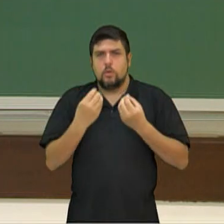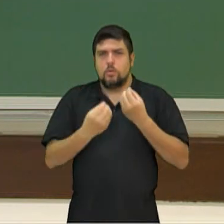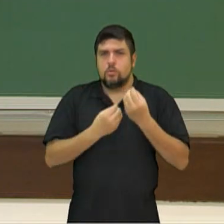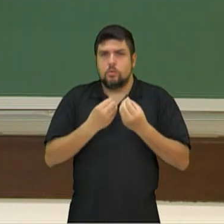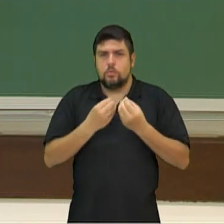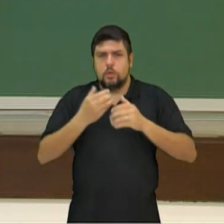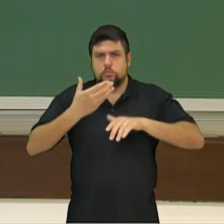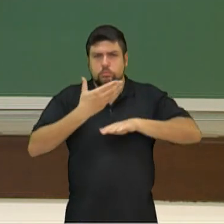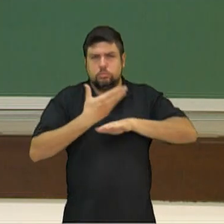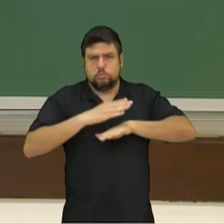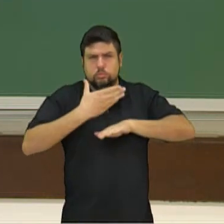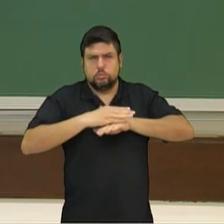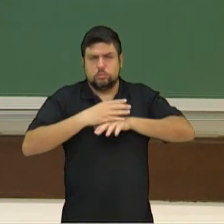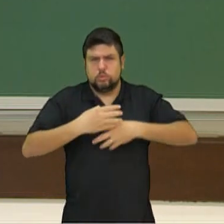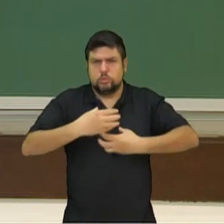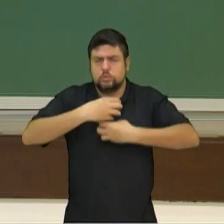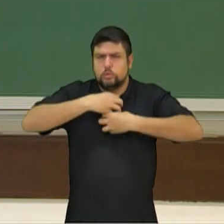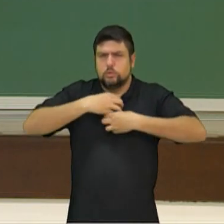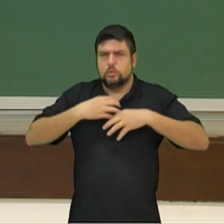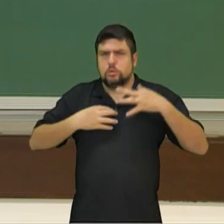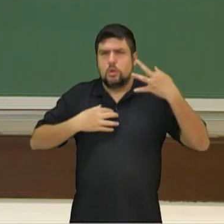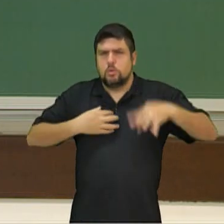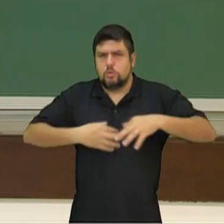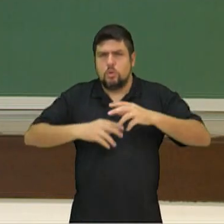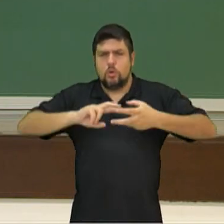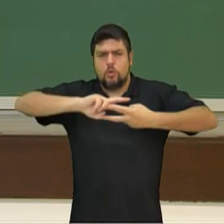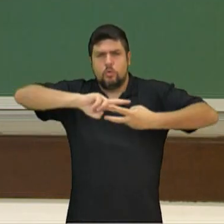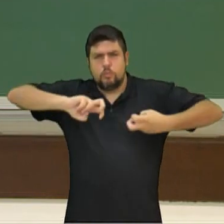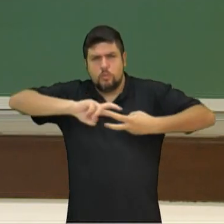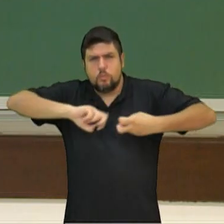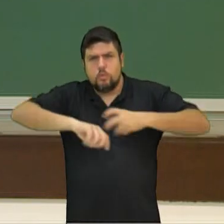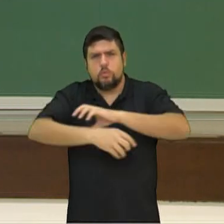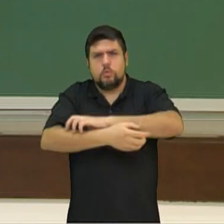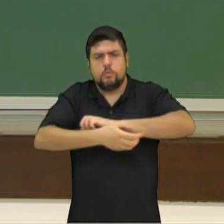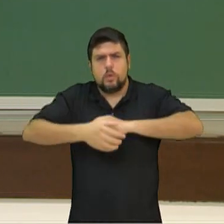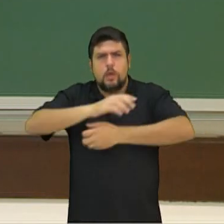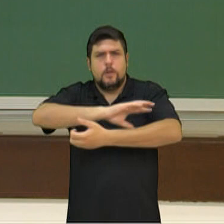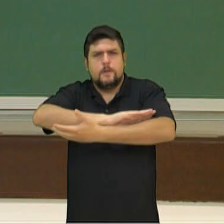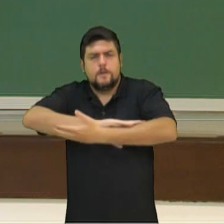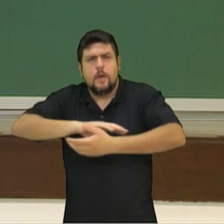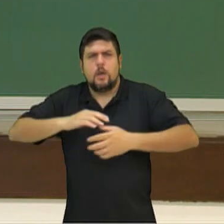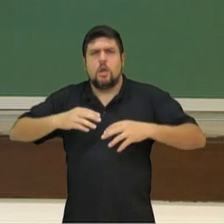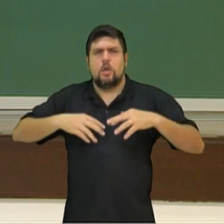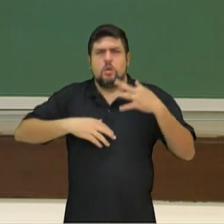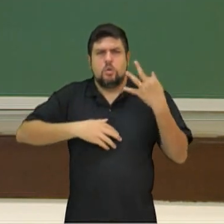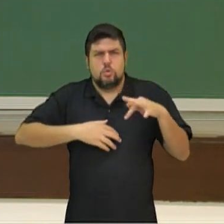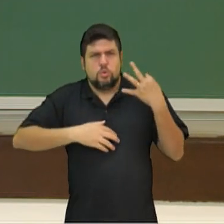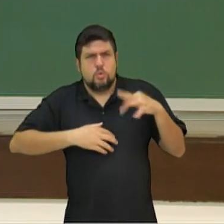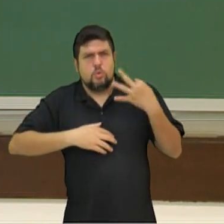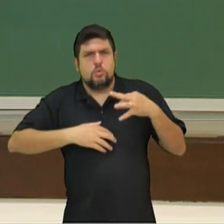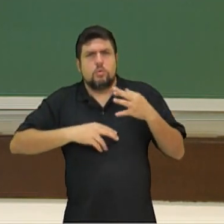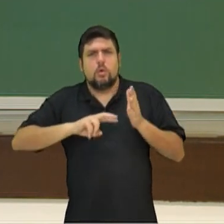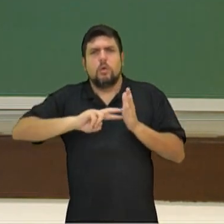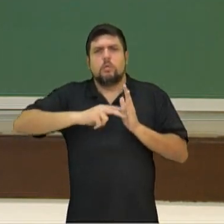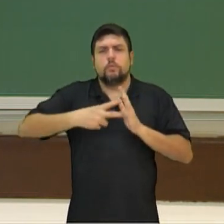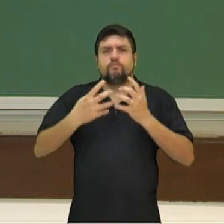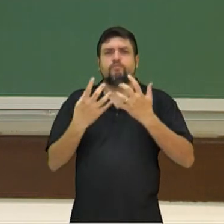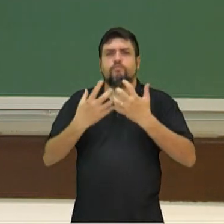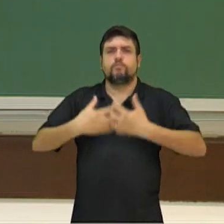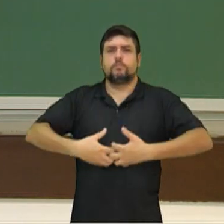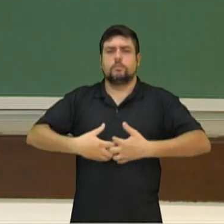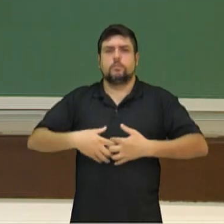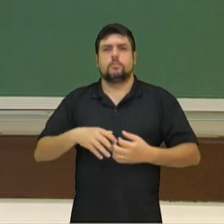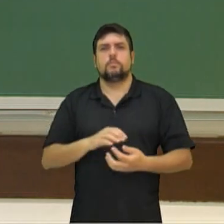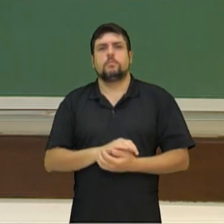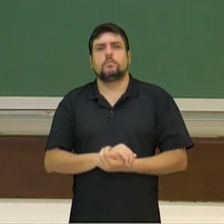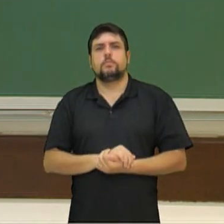seus exercícios quando você começar a sentir dor lá nos músculos, quando você está fazendo aqueles exercícios, começa a doer. É aí que está funcionando, tá bom? Então